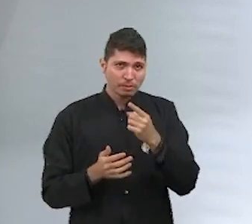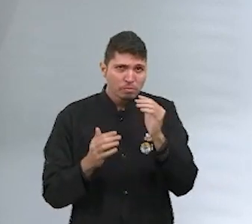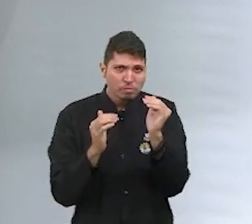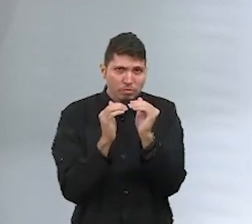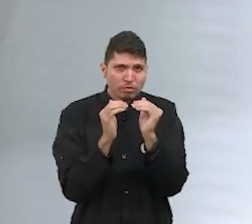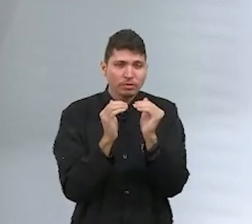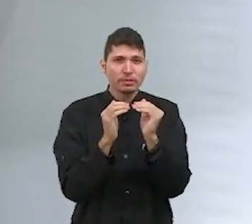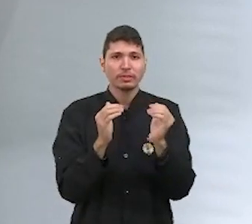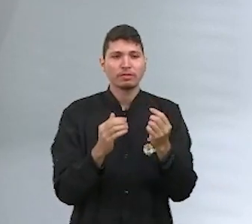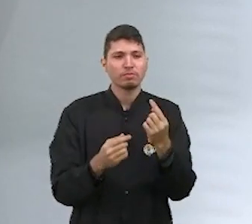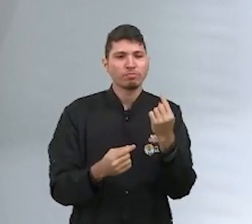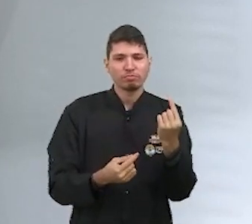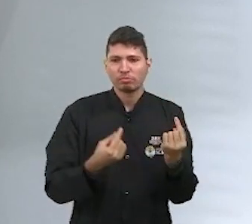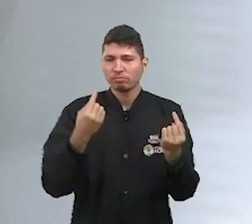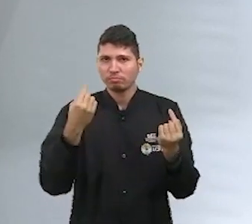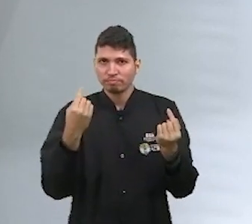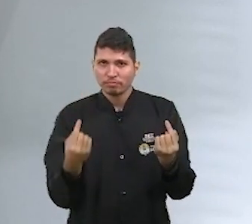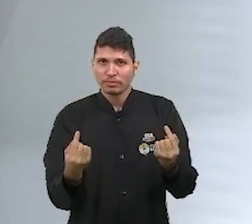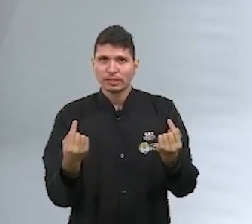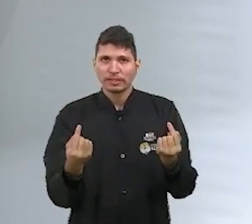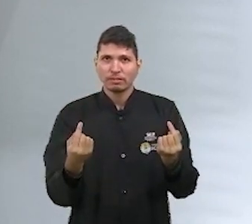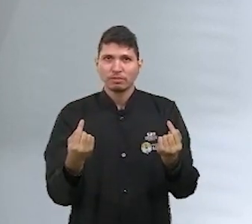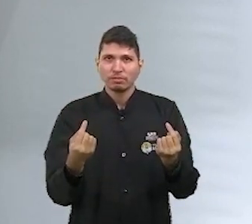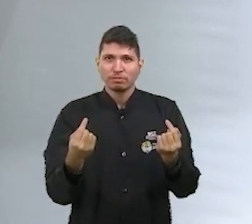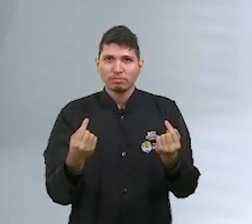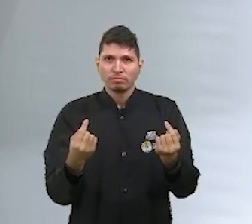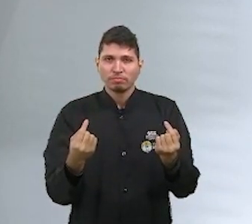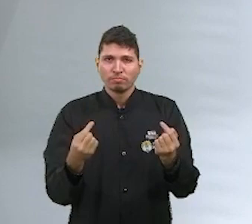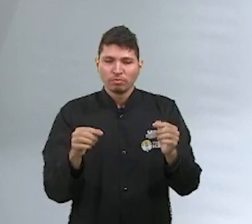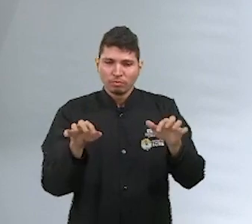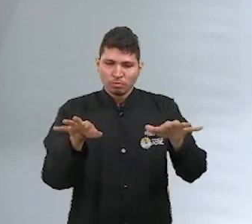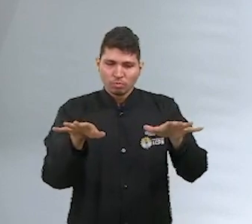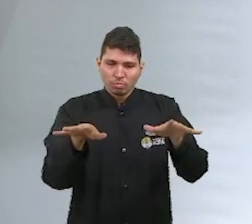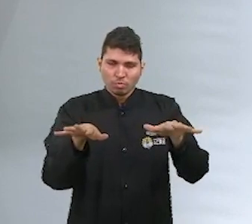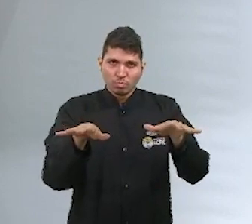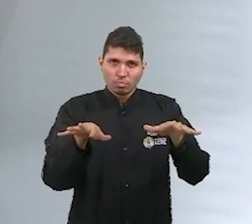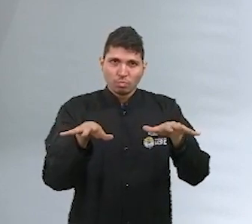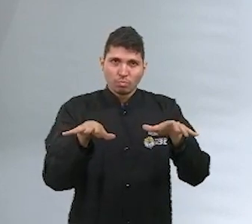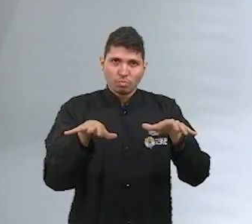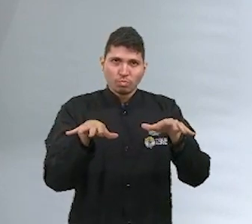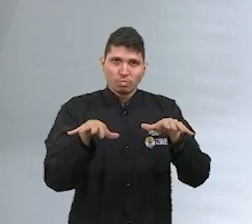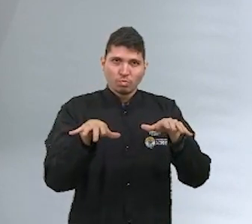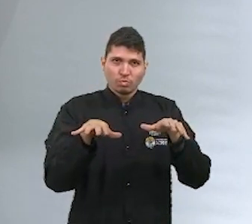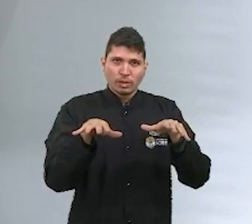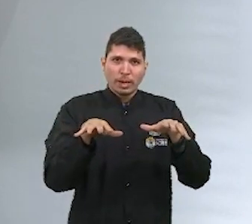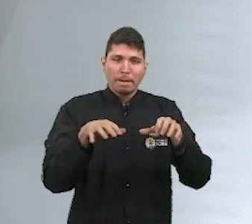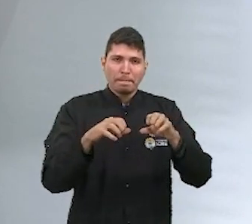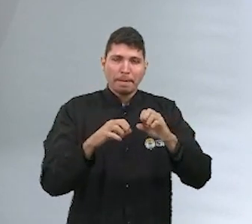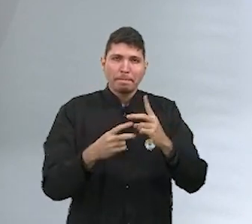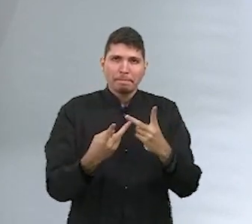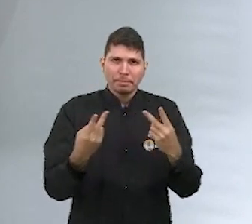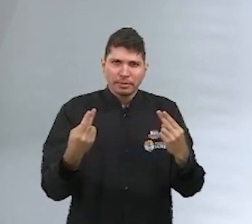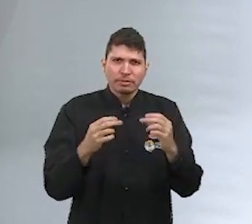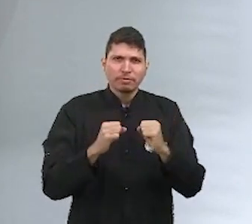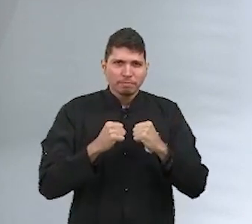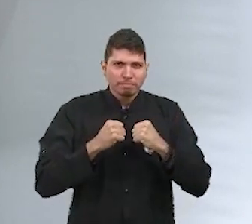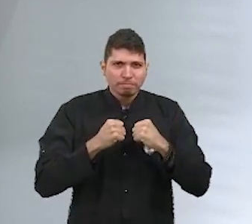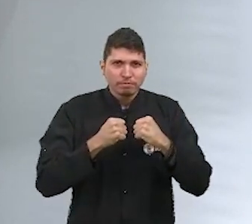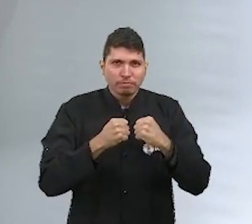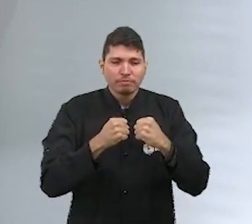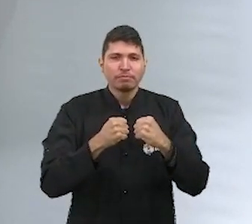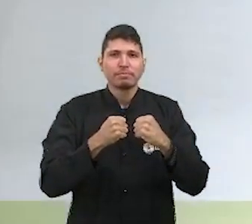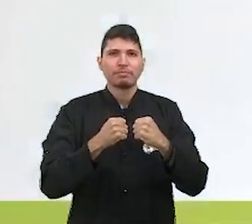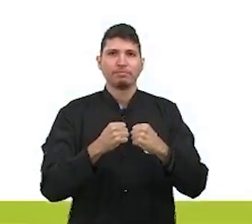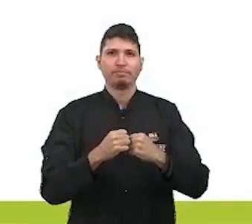que ambos os cloros irão puxar para si com a mesma intensidade?